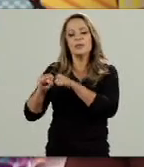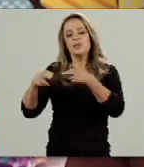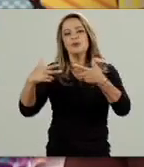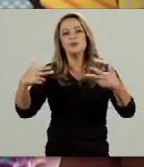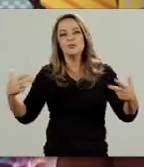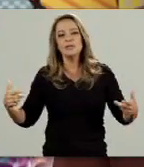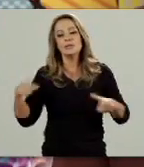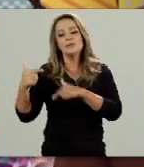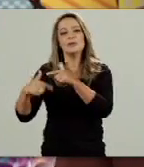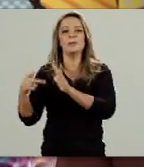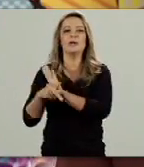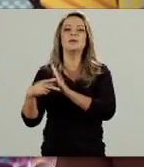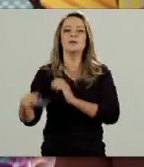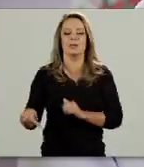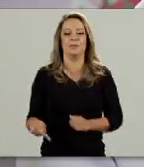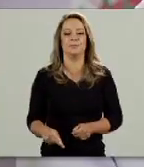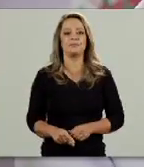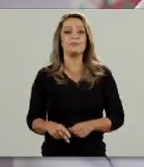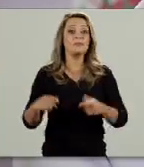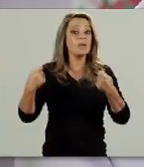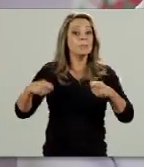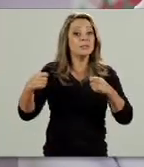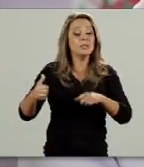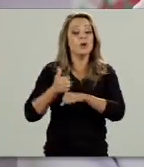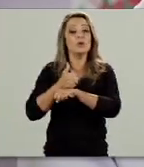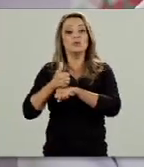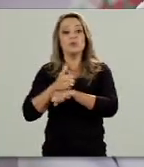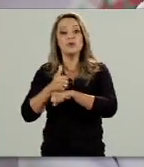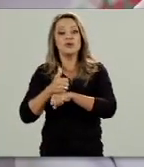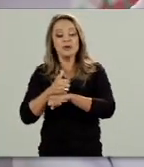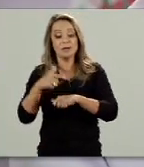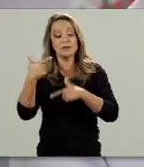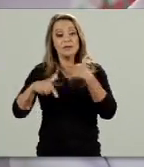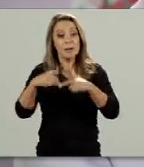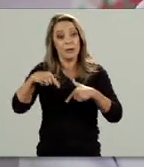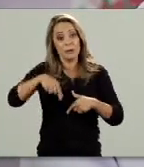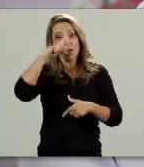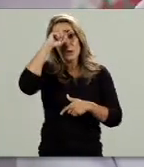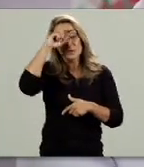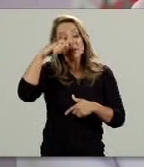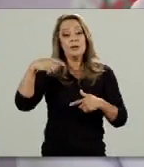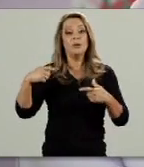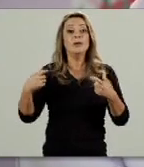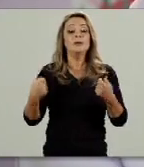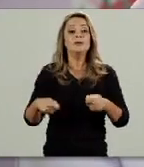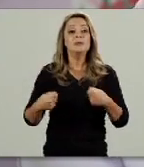a formação em serviço. É necessário que os profissionais que aqui atuam